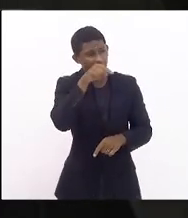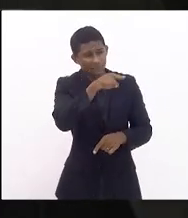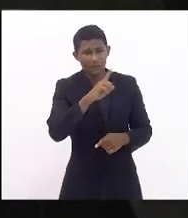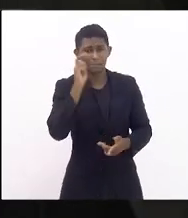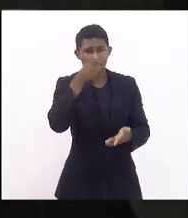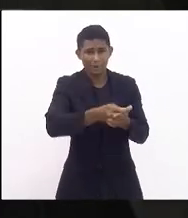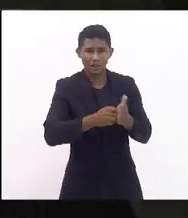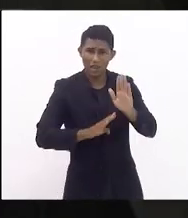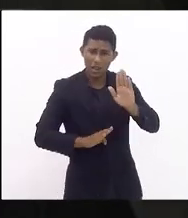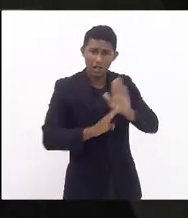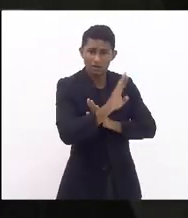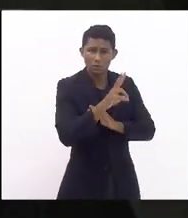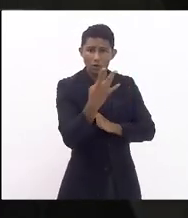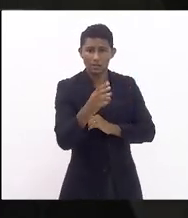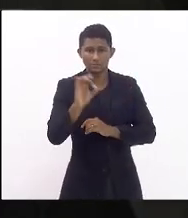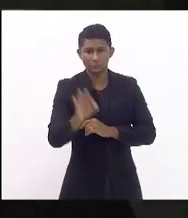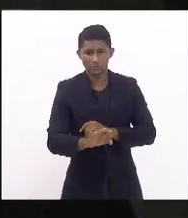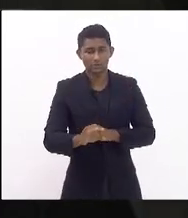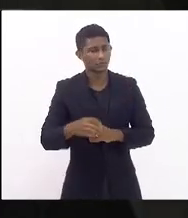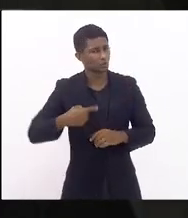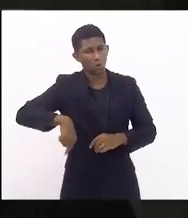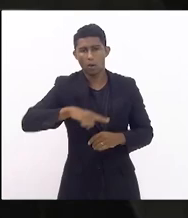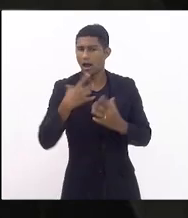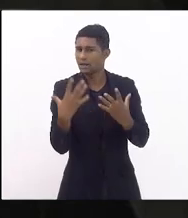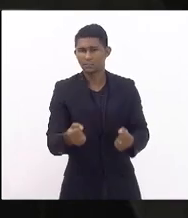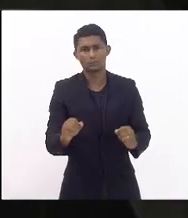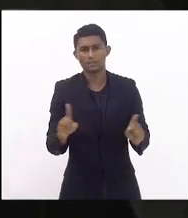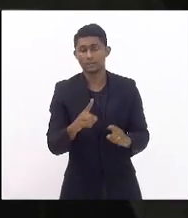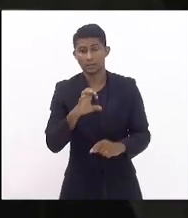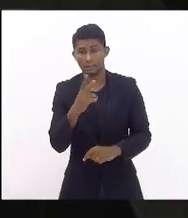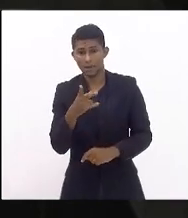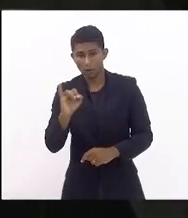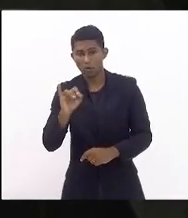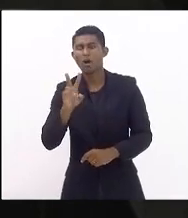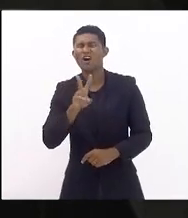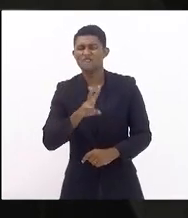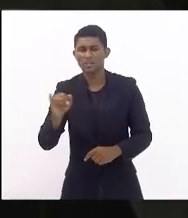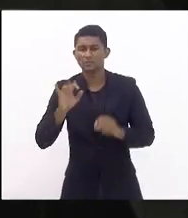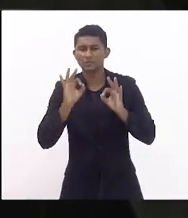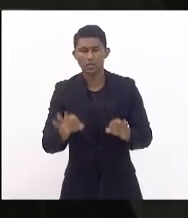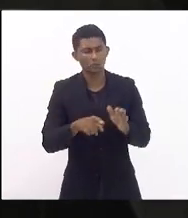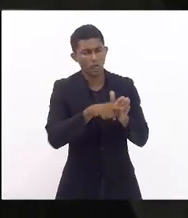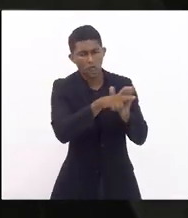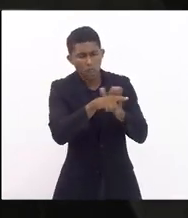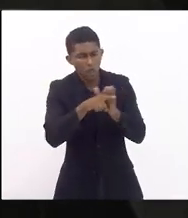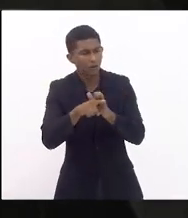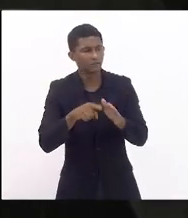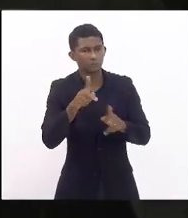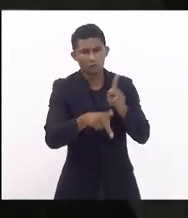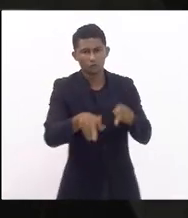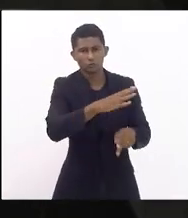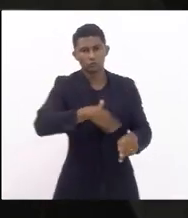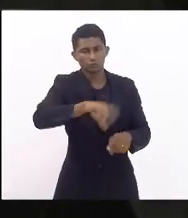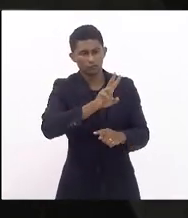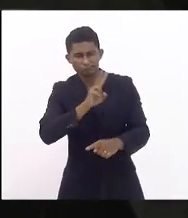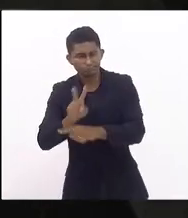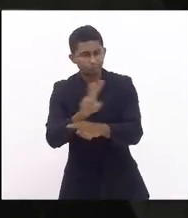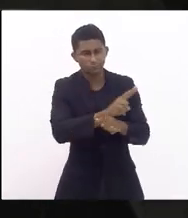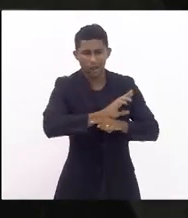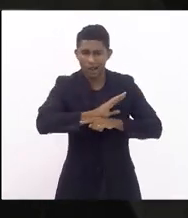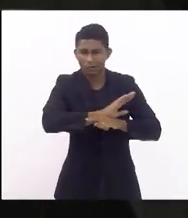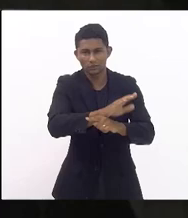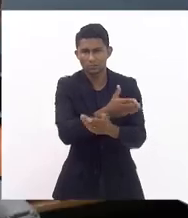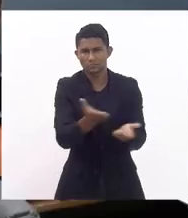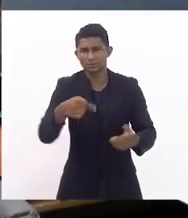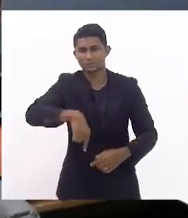tarifa. É inaceitável e nós vamos transformar essa relatoria numa trincheira em defesa dos usuários e usuárias de trem no Rio de Janeiro.